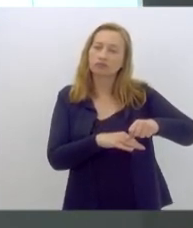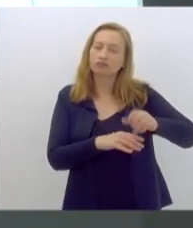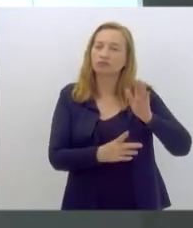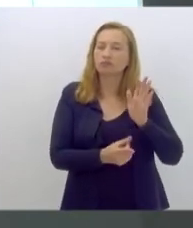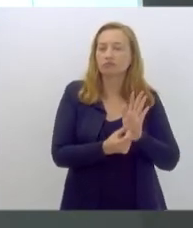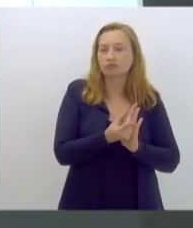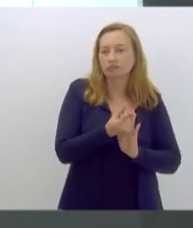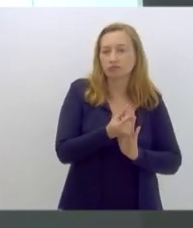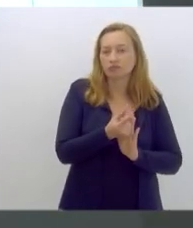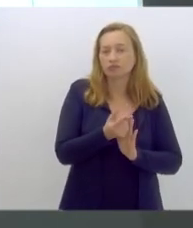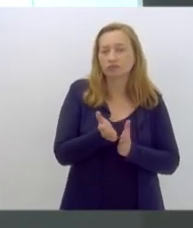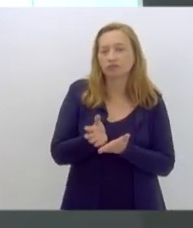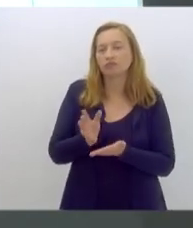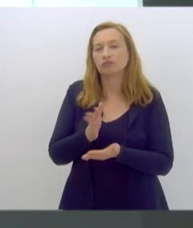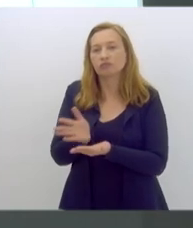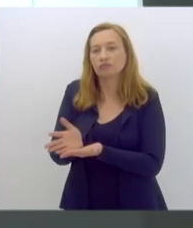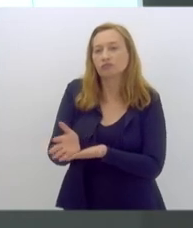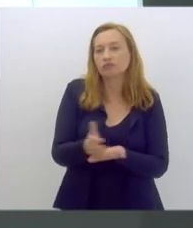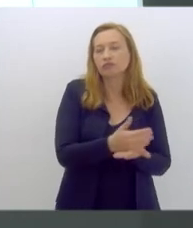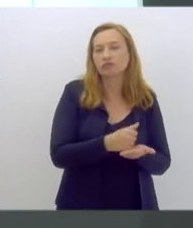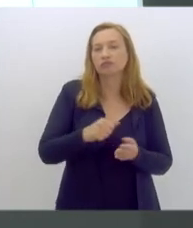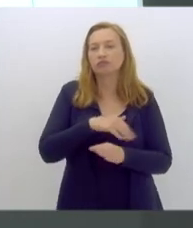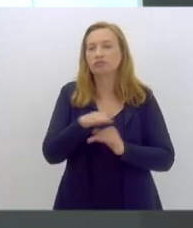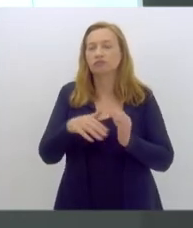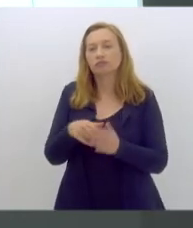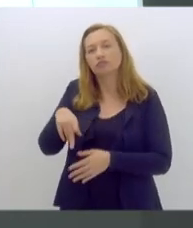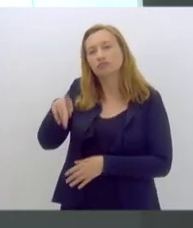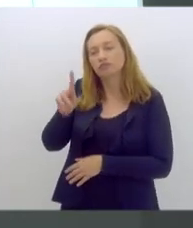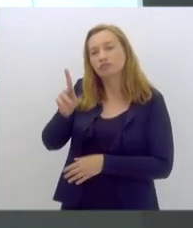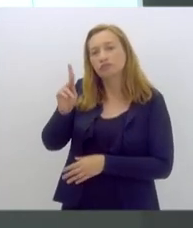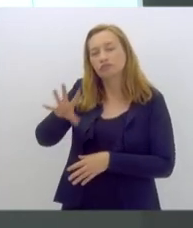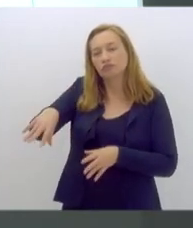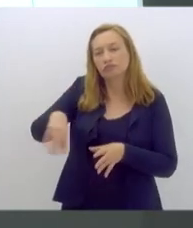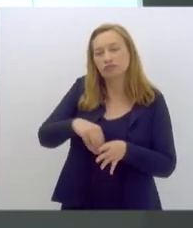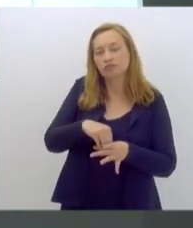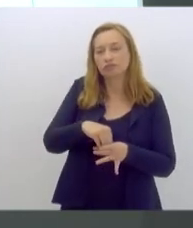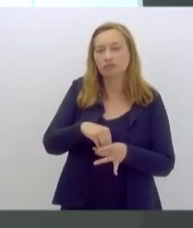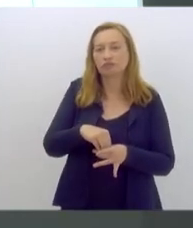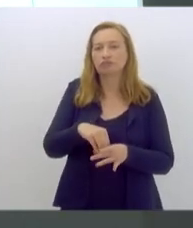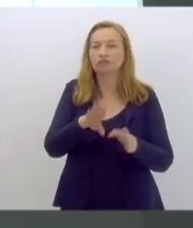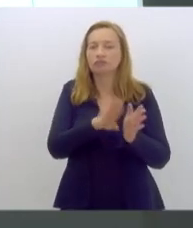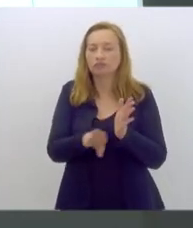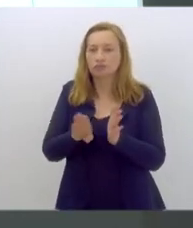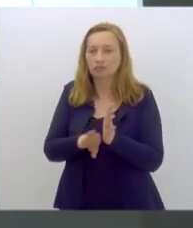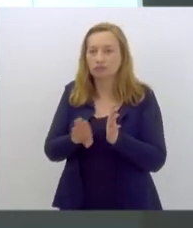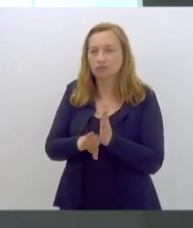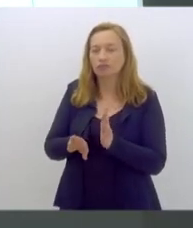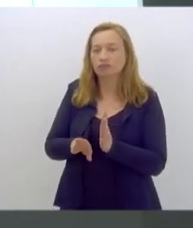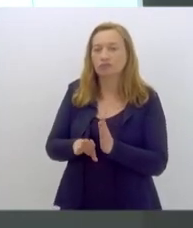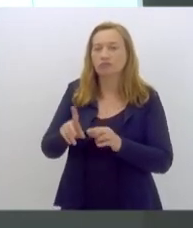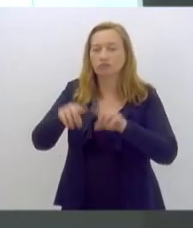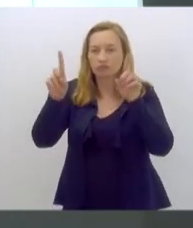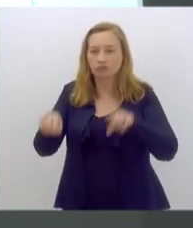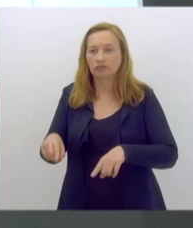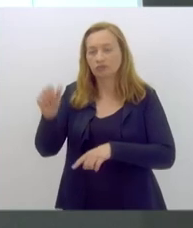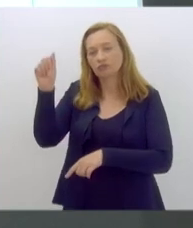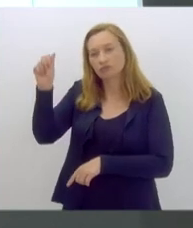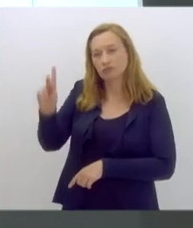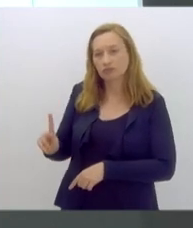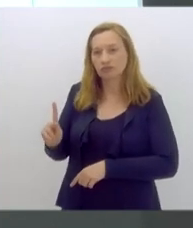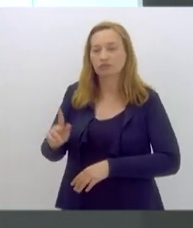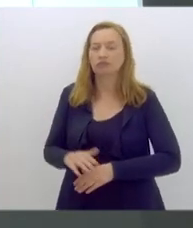portando todos os recursos dos raios lá para poder fazer a face as despesas com servidores aposentados